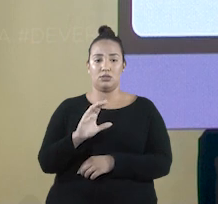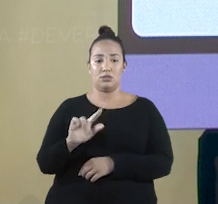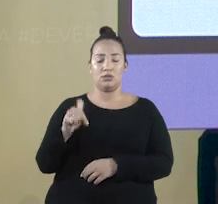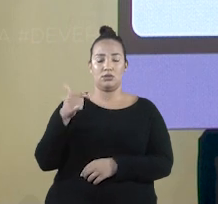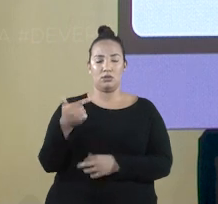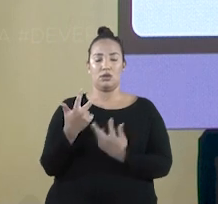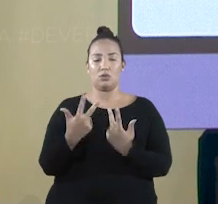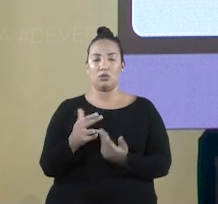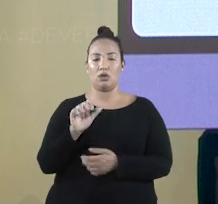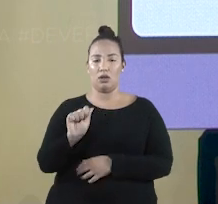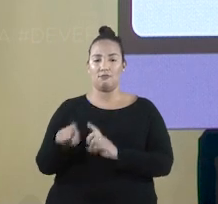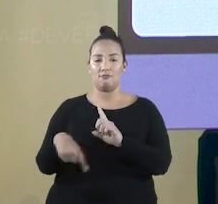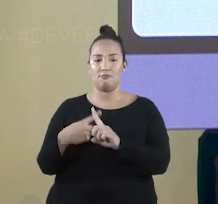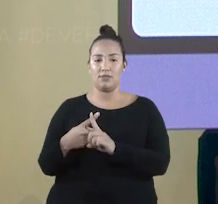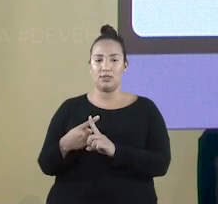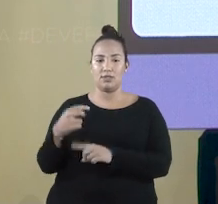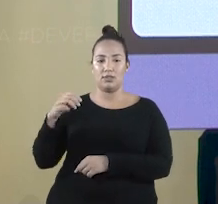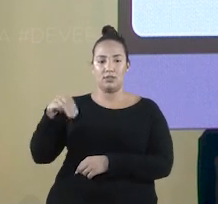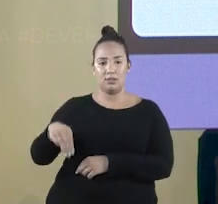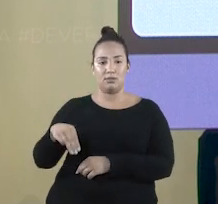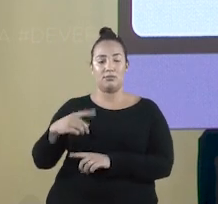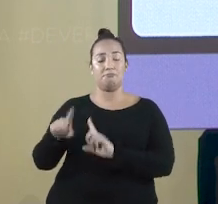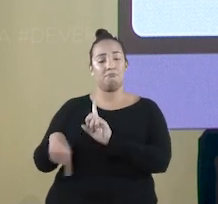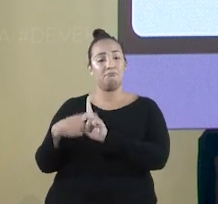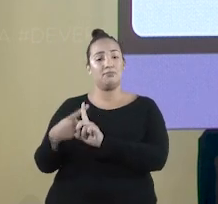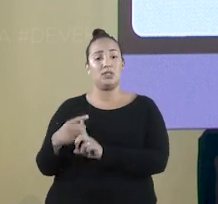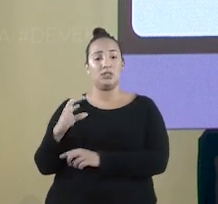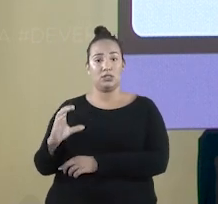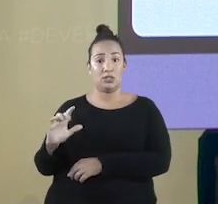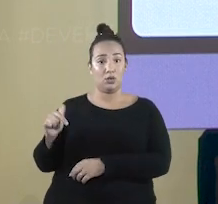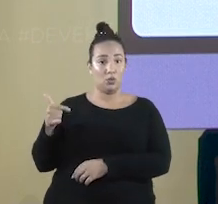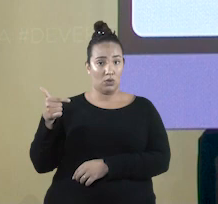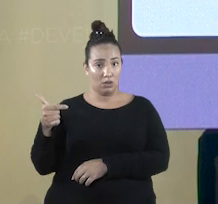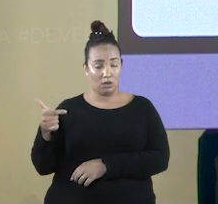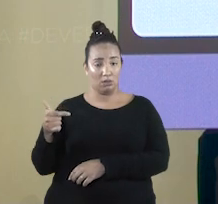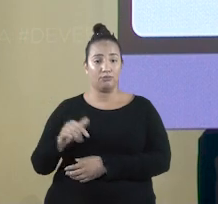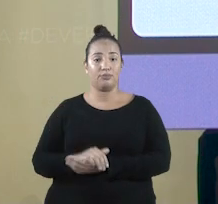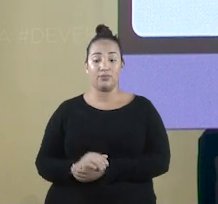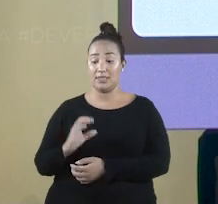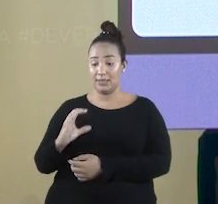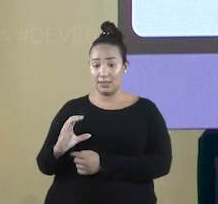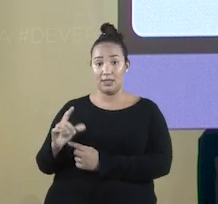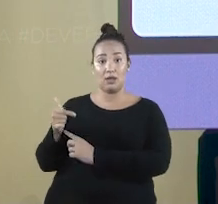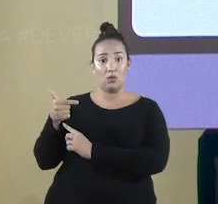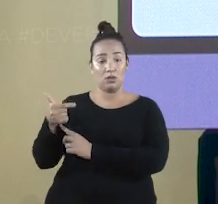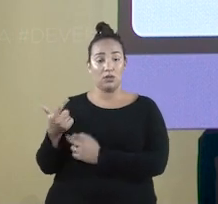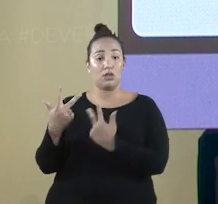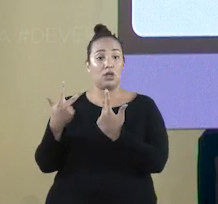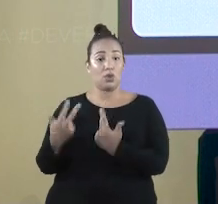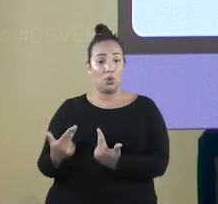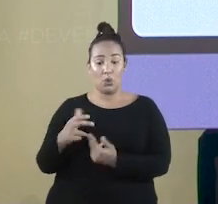igual a a vezes m mais c². Como c² é igual